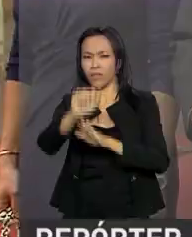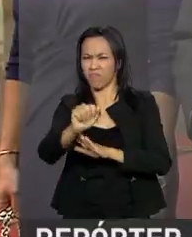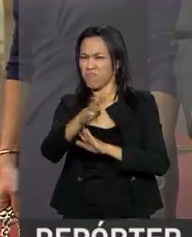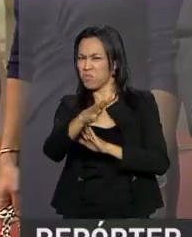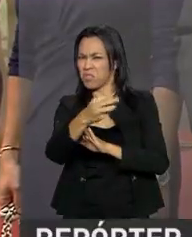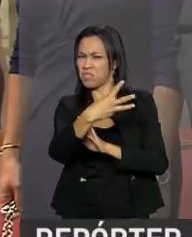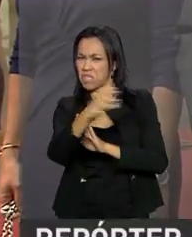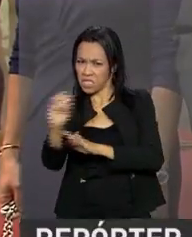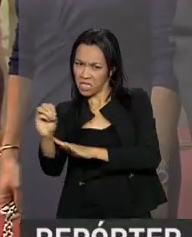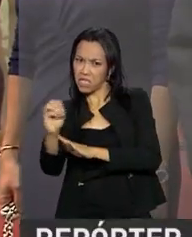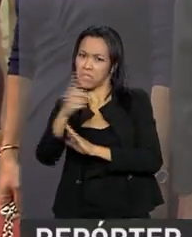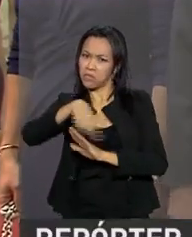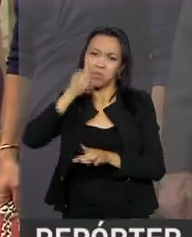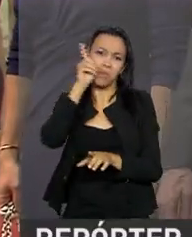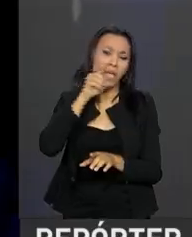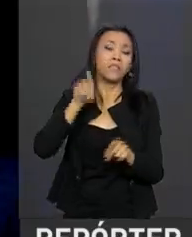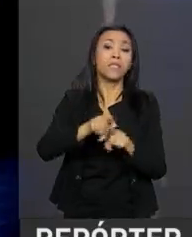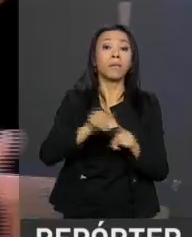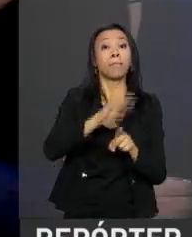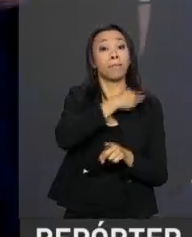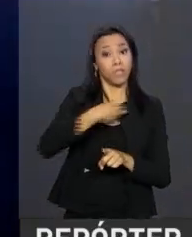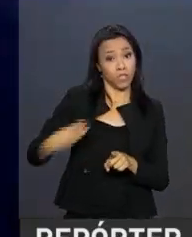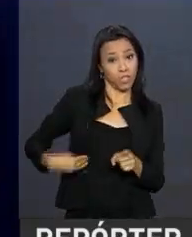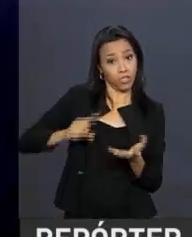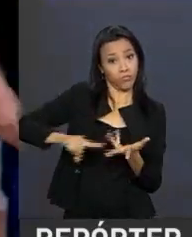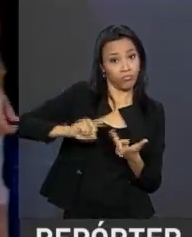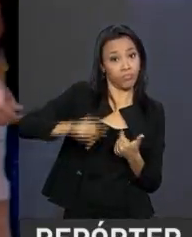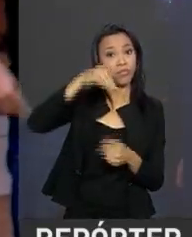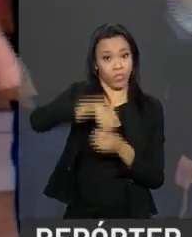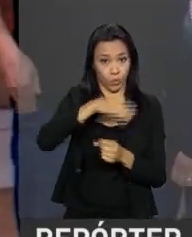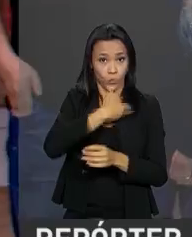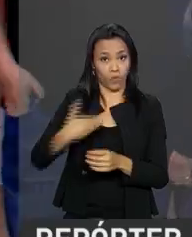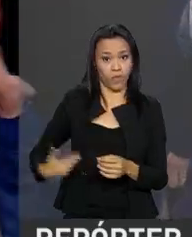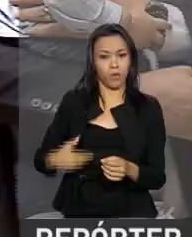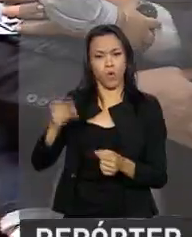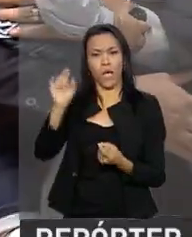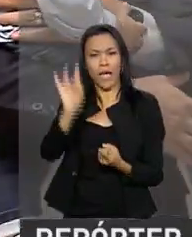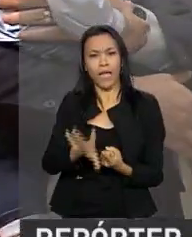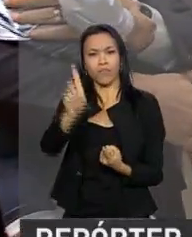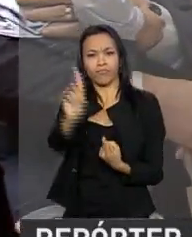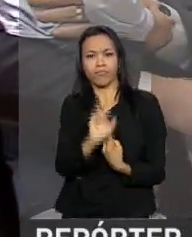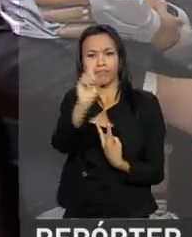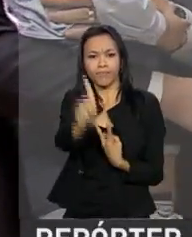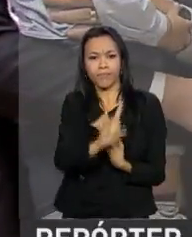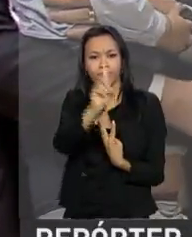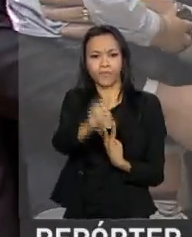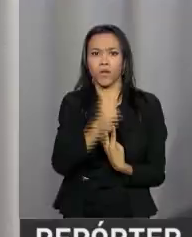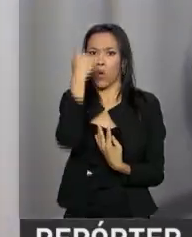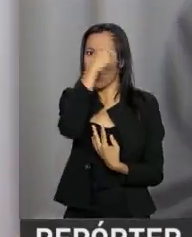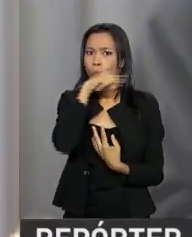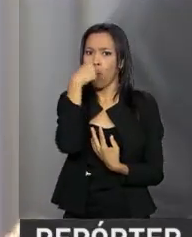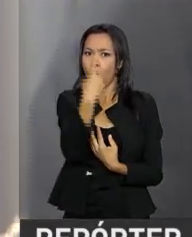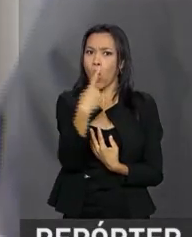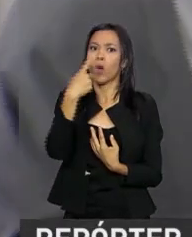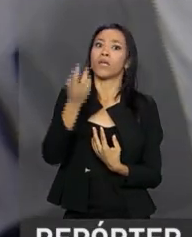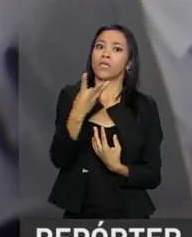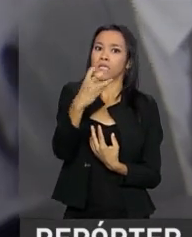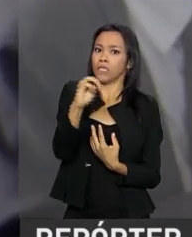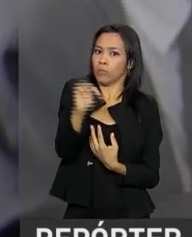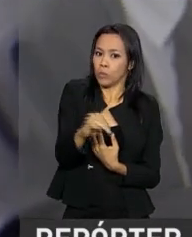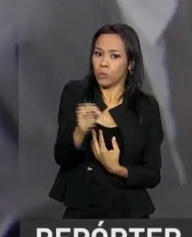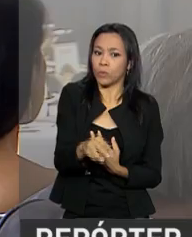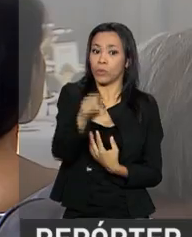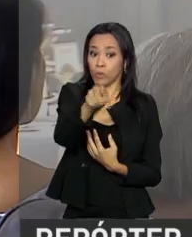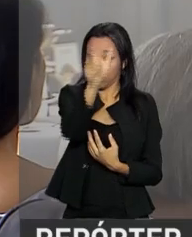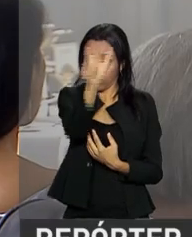parlamentares, além de ministros do governo. O presidente fez questão de receber um a um, por quase uma hora e meia. Os professores José